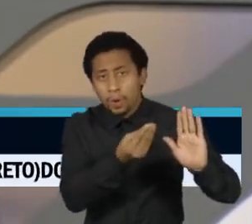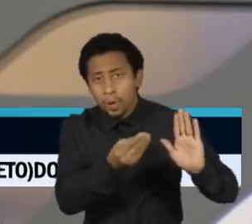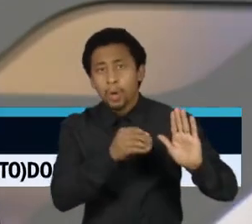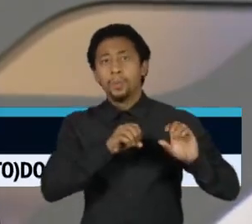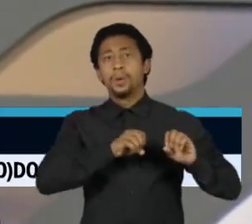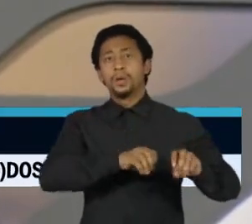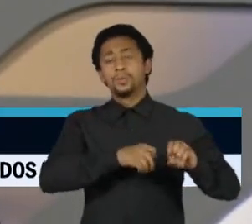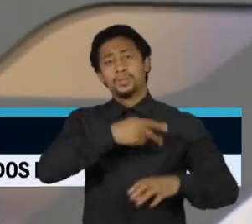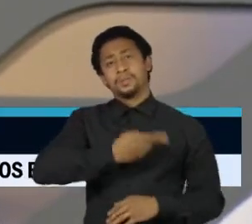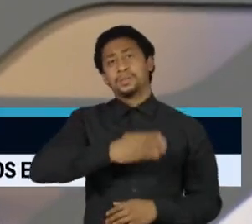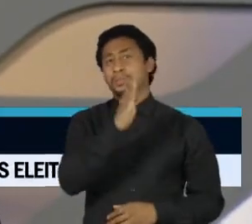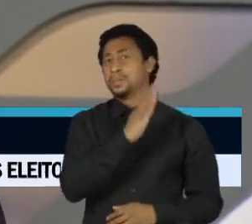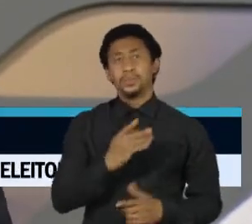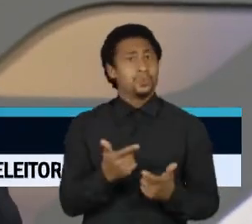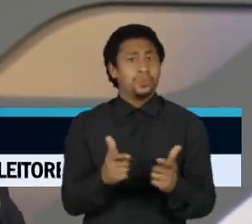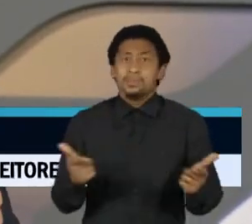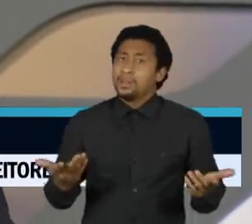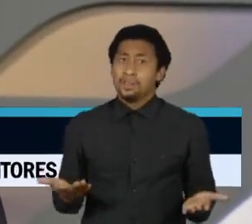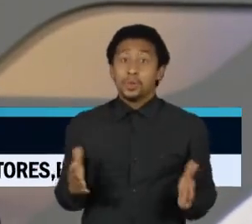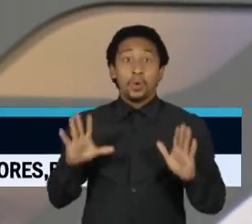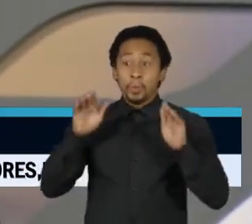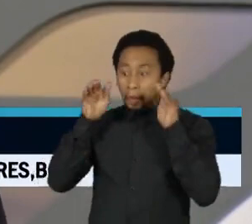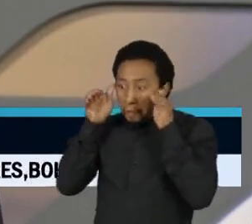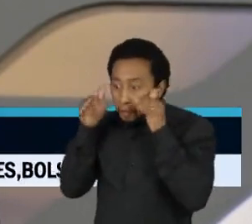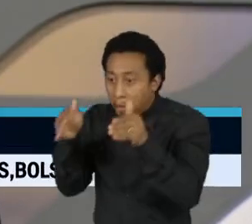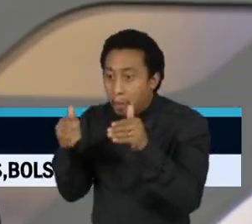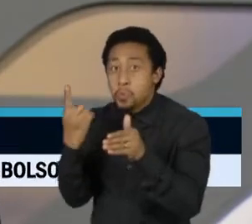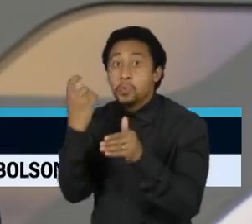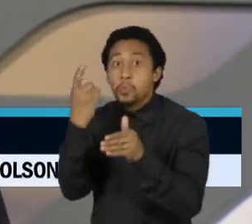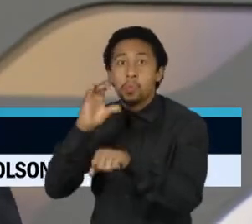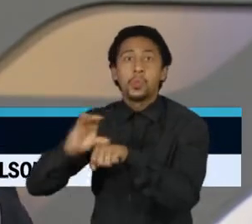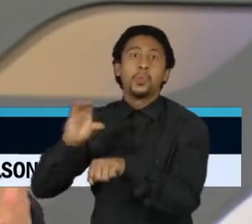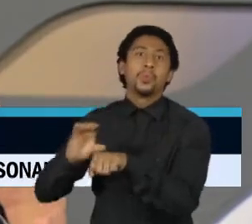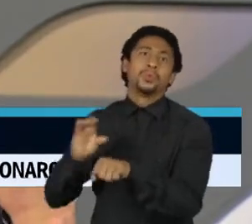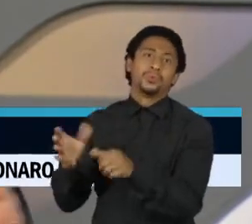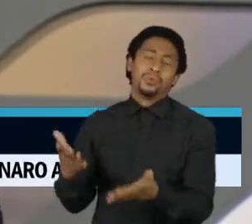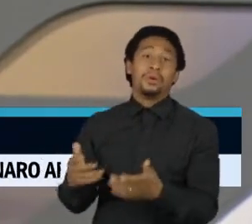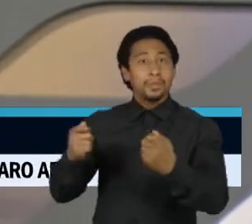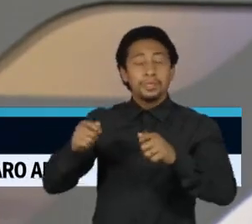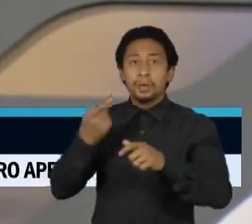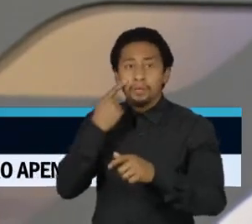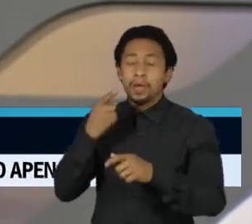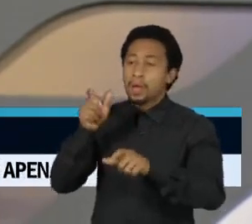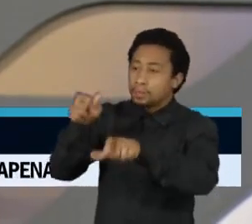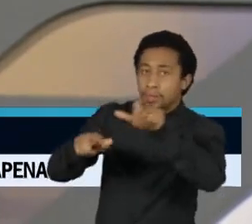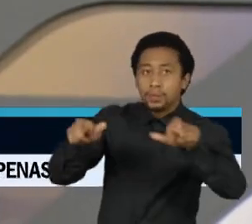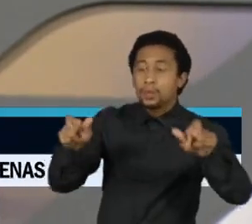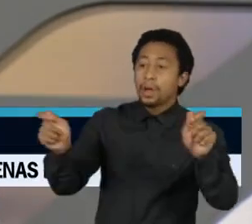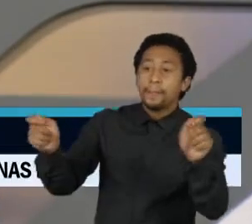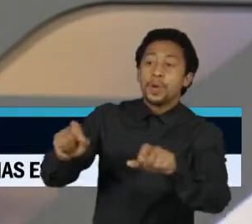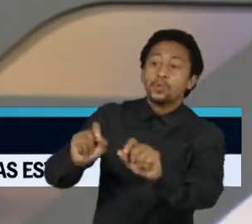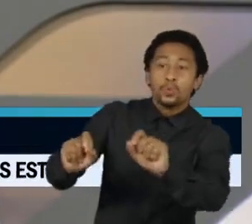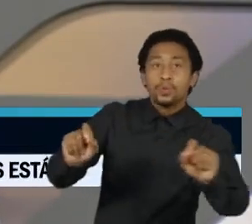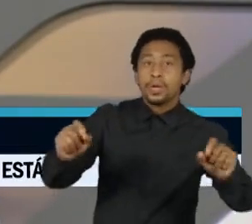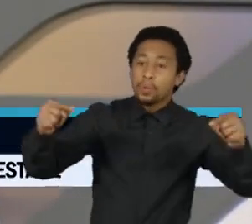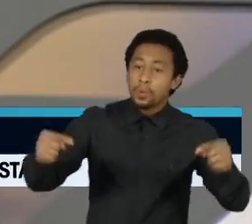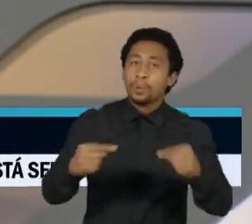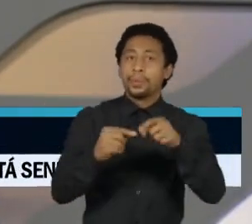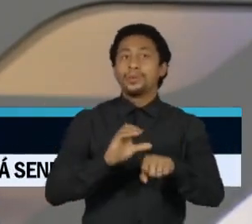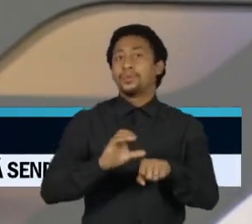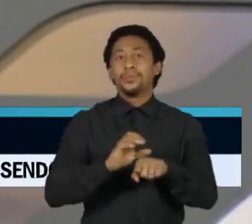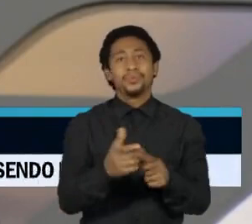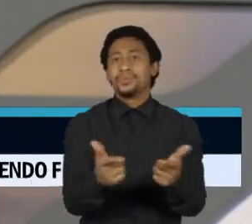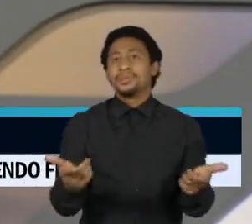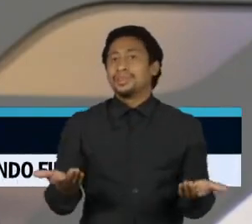de forma mais competente as competências profissionais. E outra questão que eu